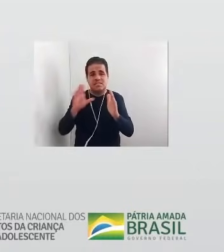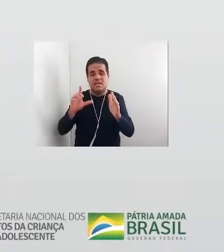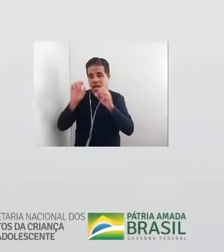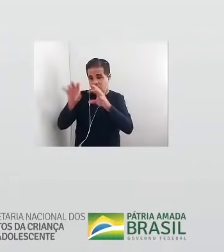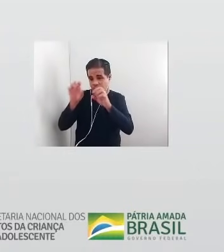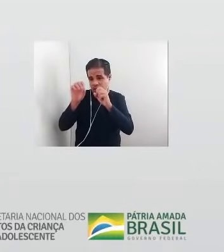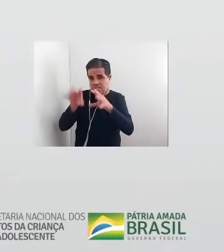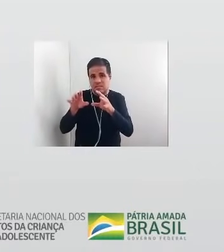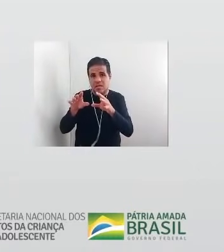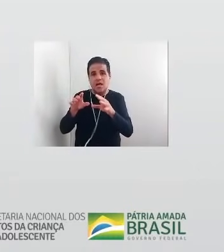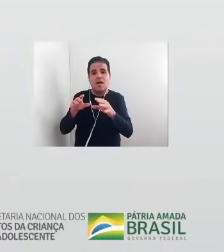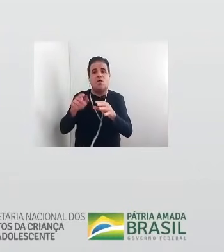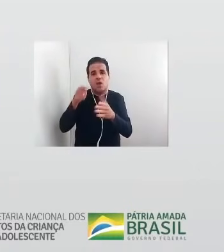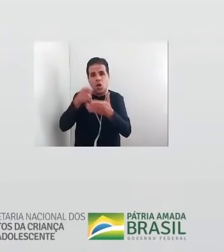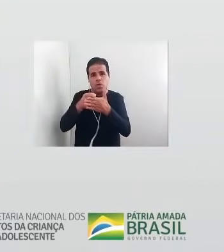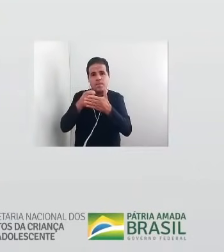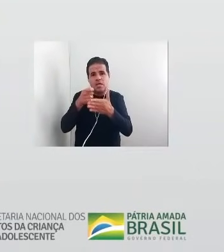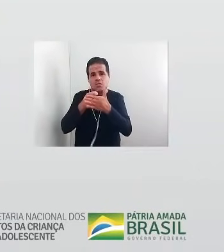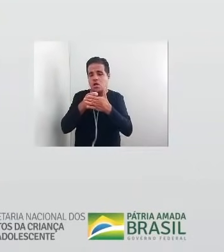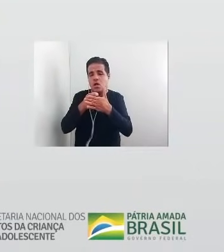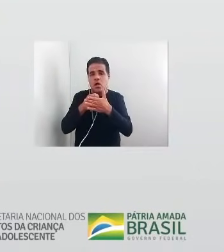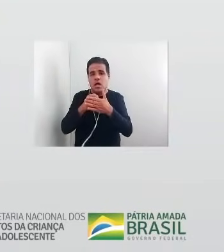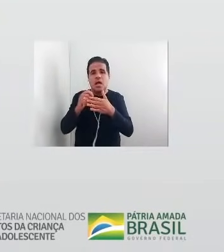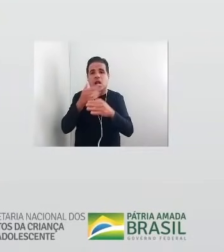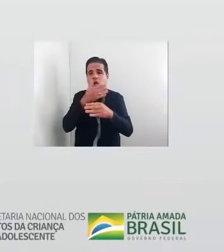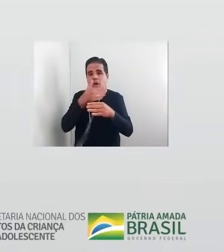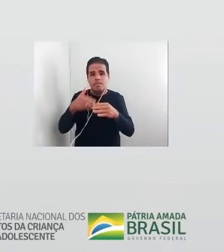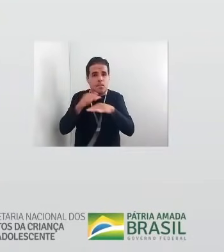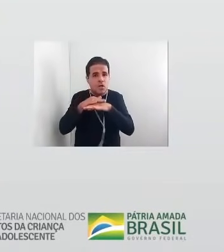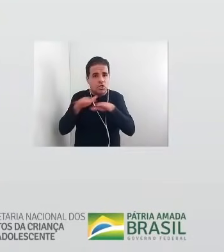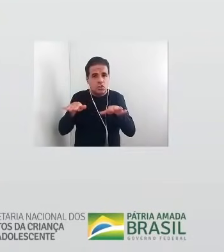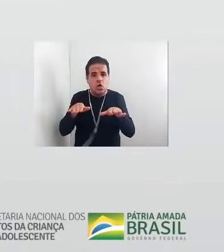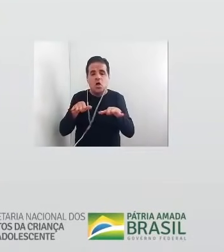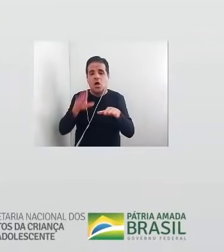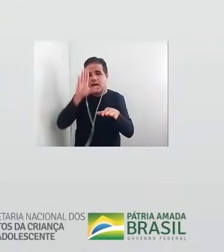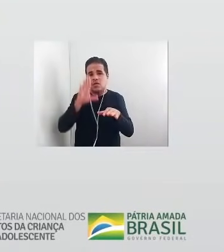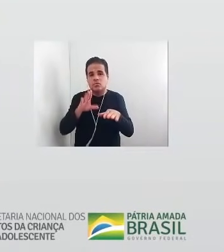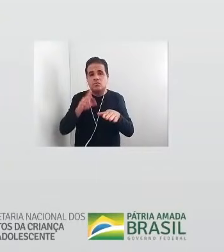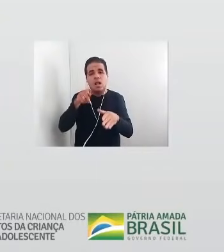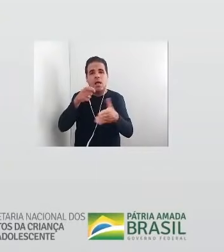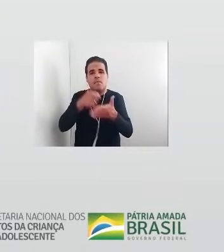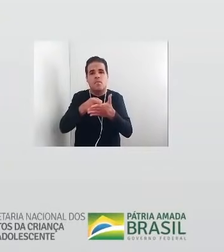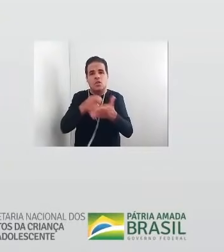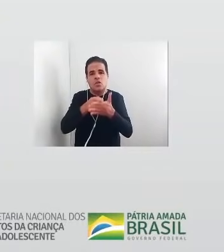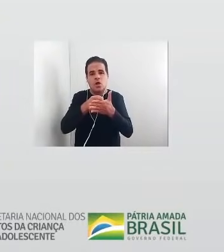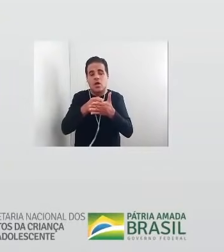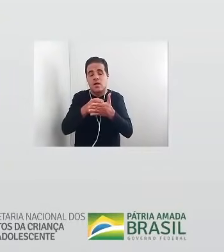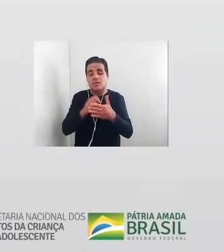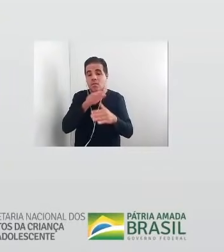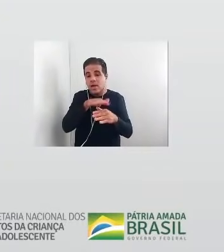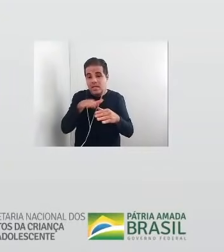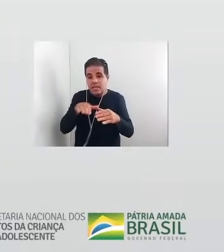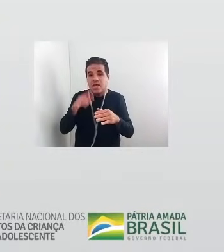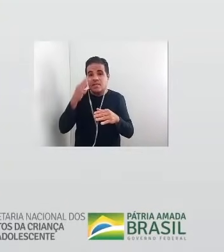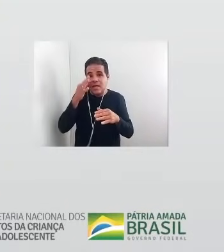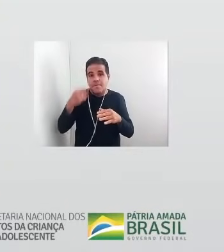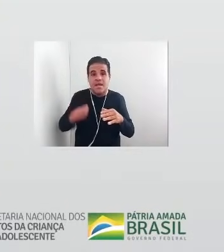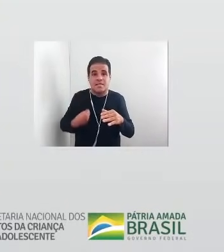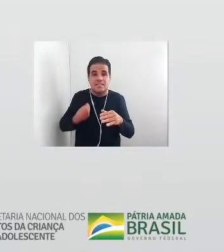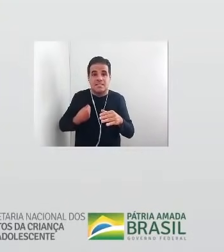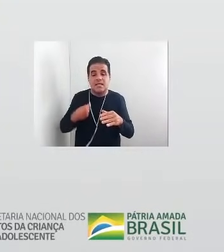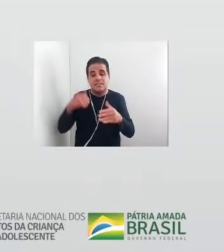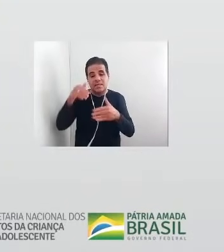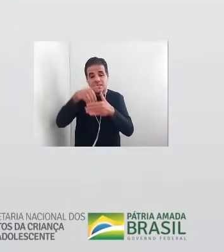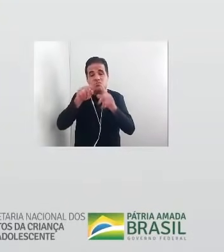é compulsória. Ela não é só pública e gratuita, ela é compulsória, é obrigatória. Então, a criança é presença cativa na sala de